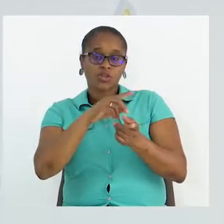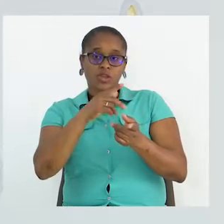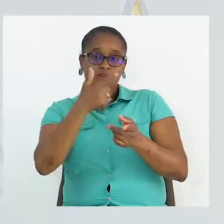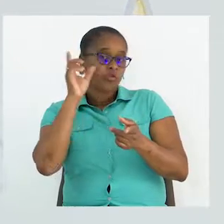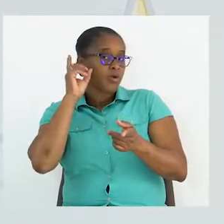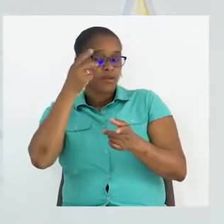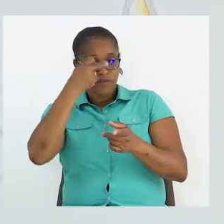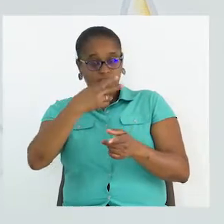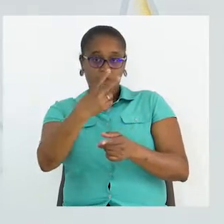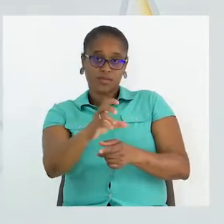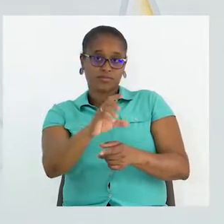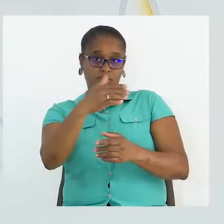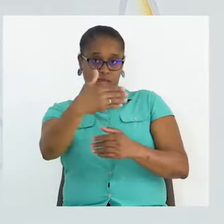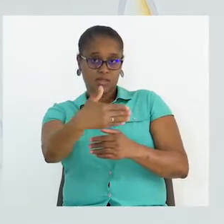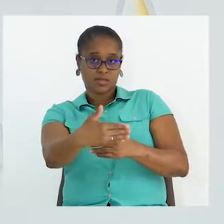selfie.